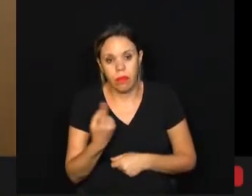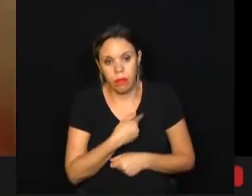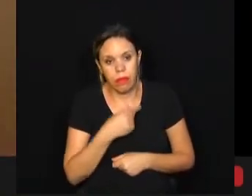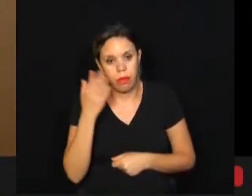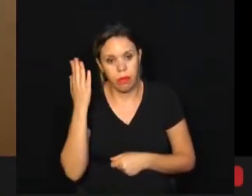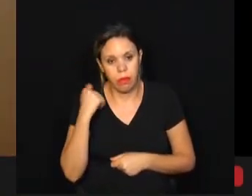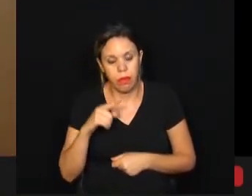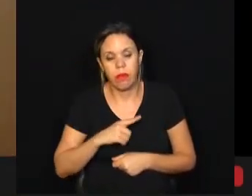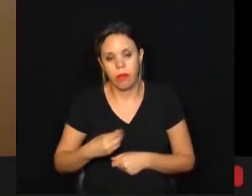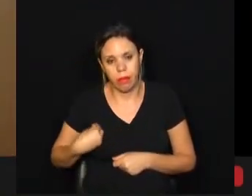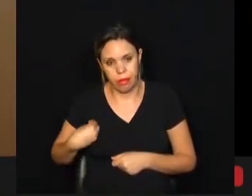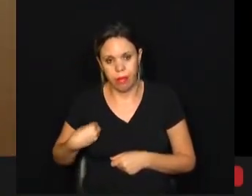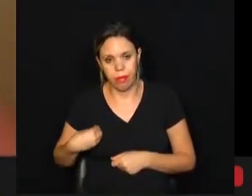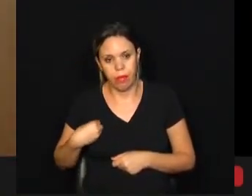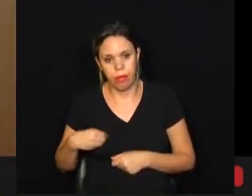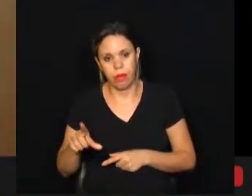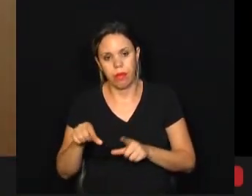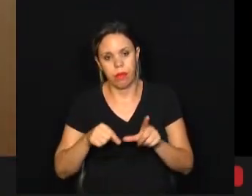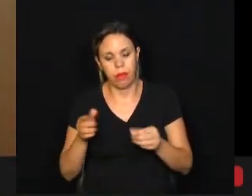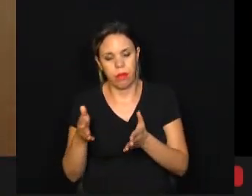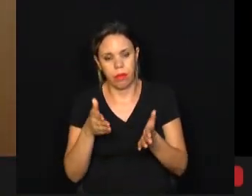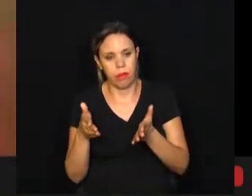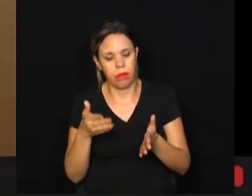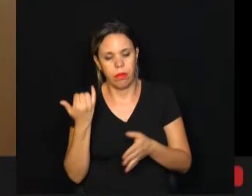que existem caminhos, né? Dão trabalho, mas eles existem.